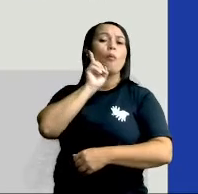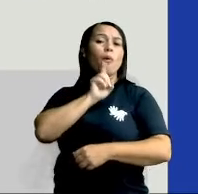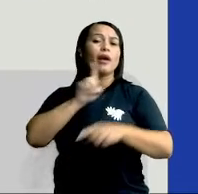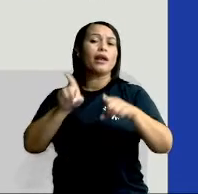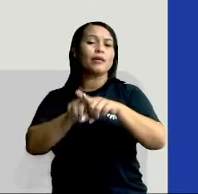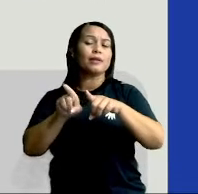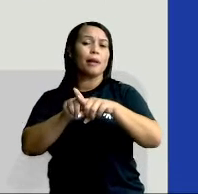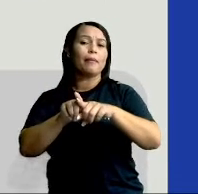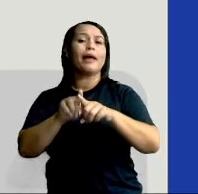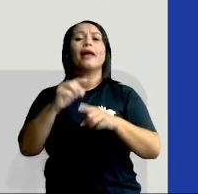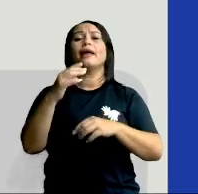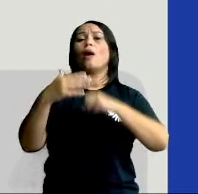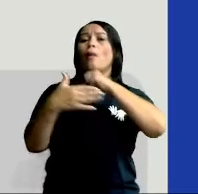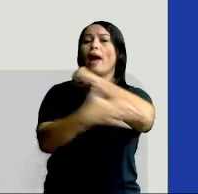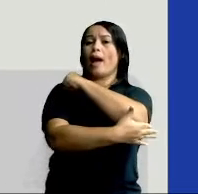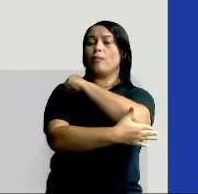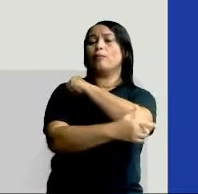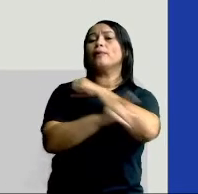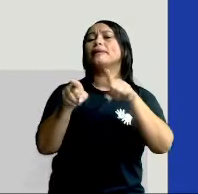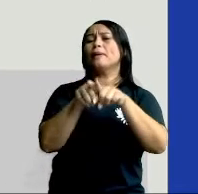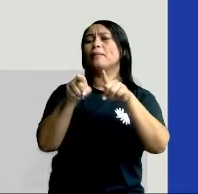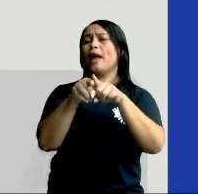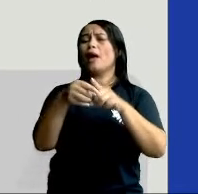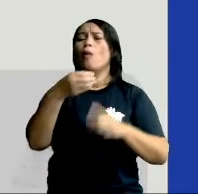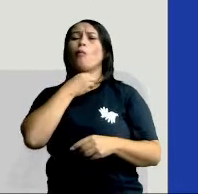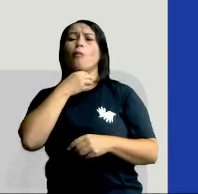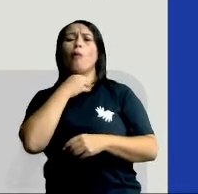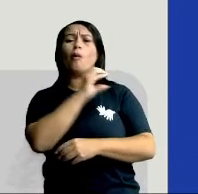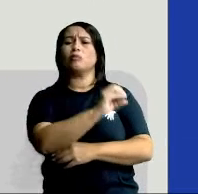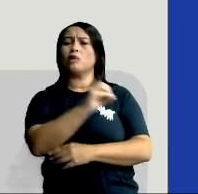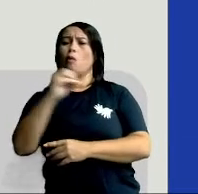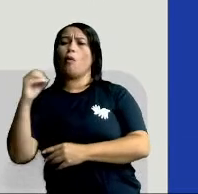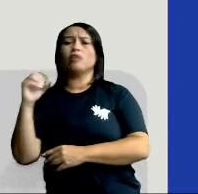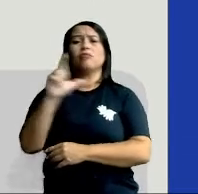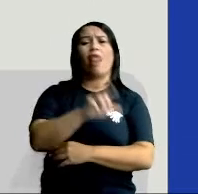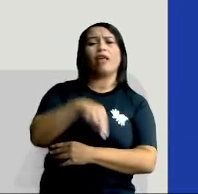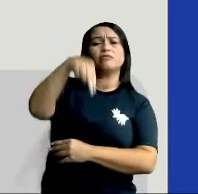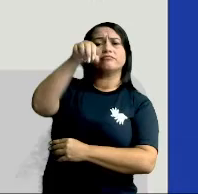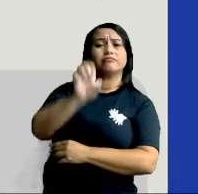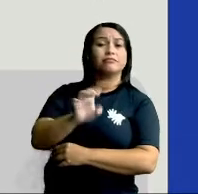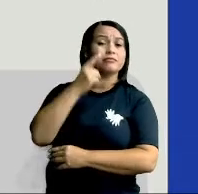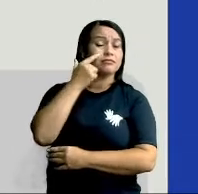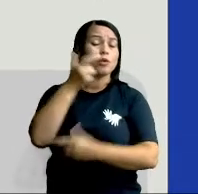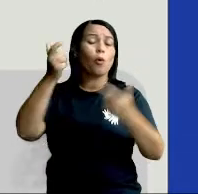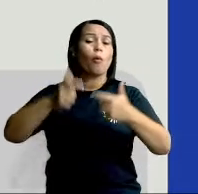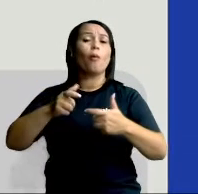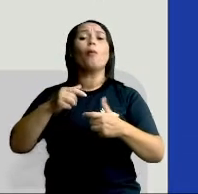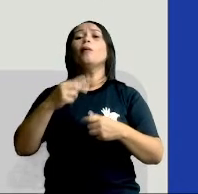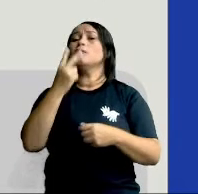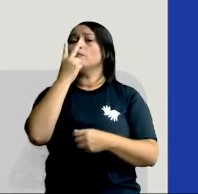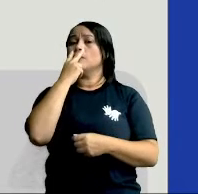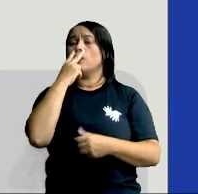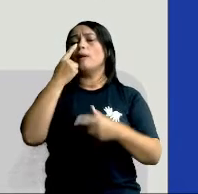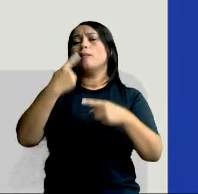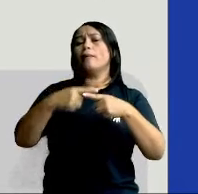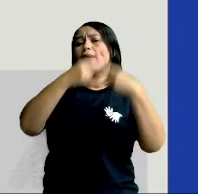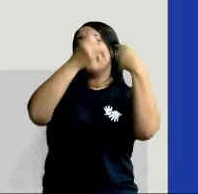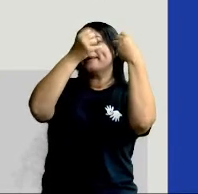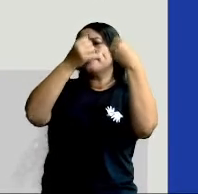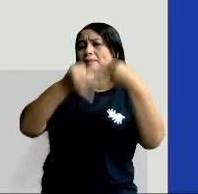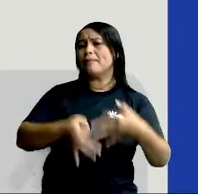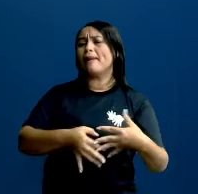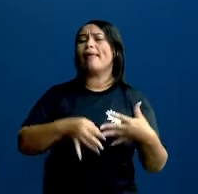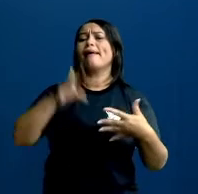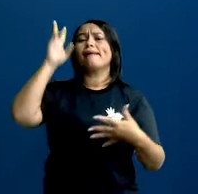ao oeste com Pombos. Então, um pouquinho para a gente saber onde está situado Vitória de Santo Antão, porque conta a história